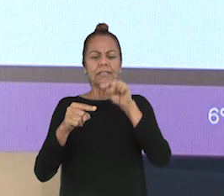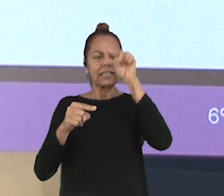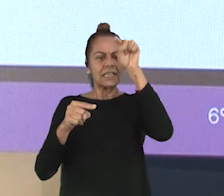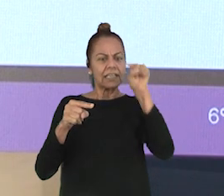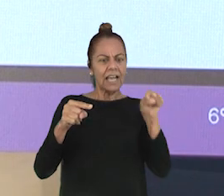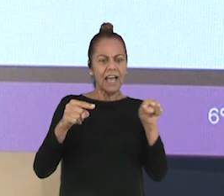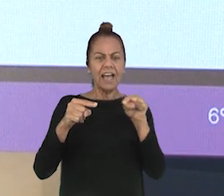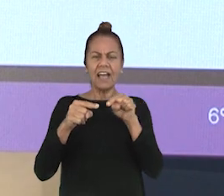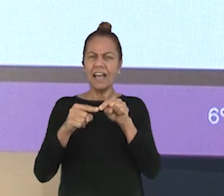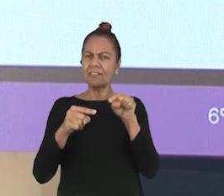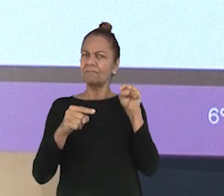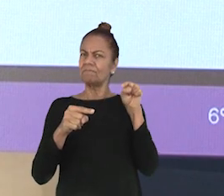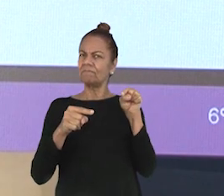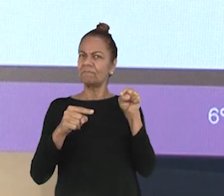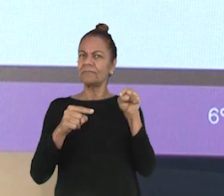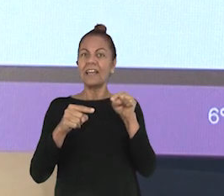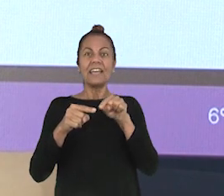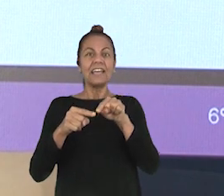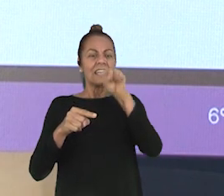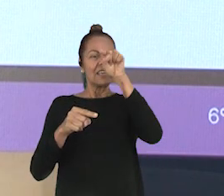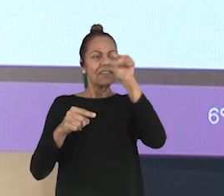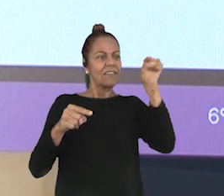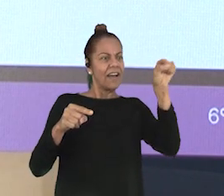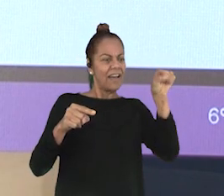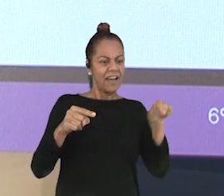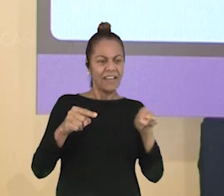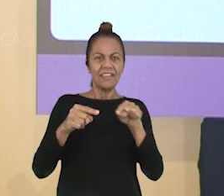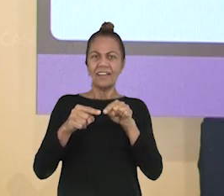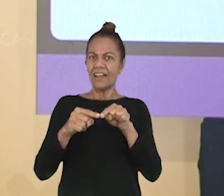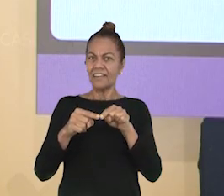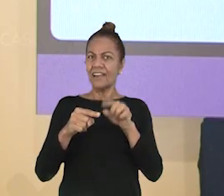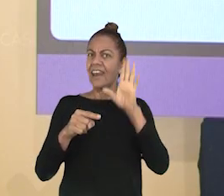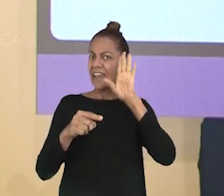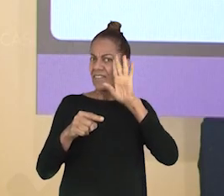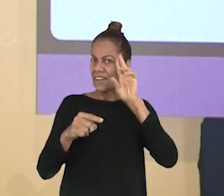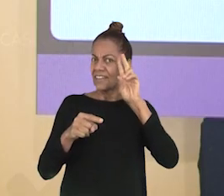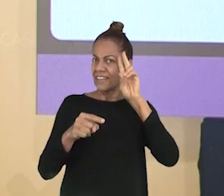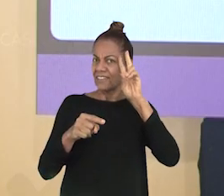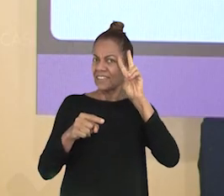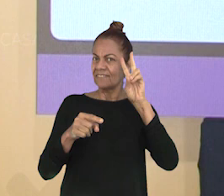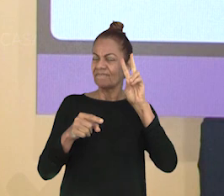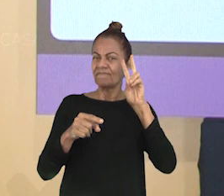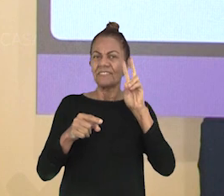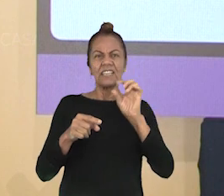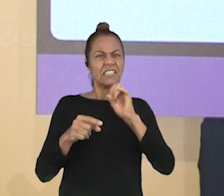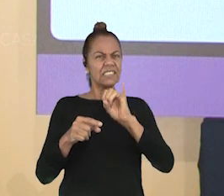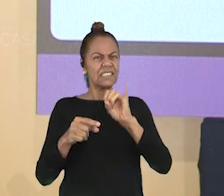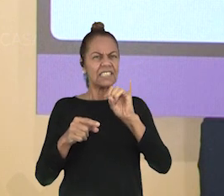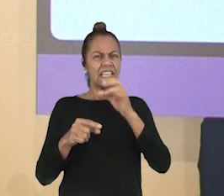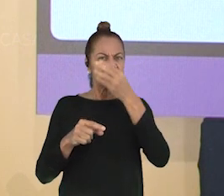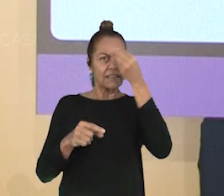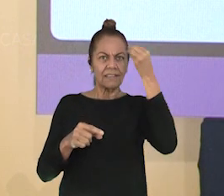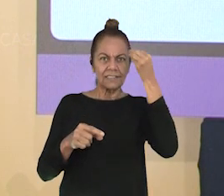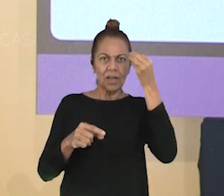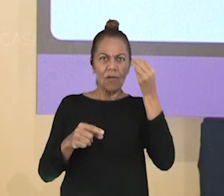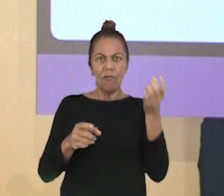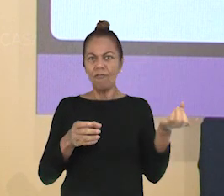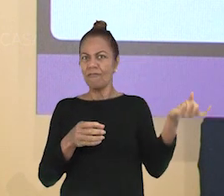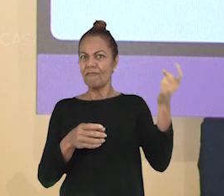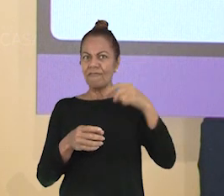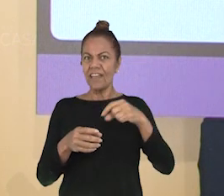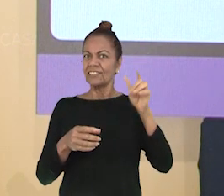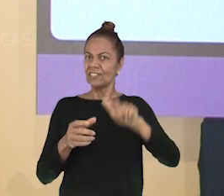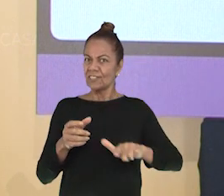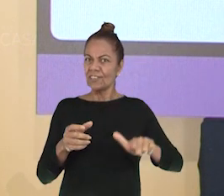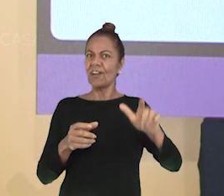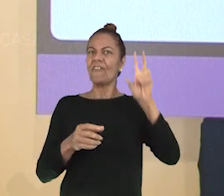do que são triângulos? E os quadriláteros? Se vocês se lembram, parabéns! Mas se não,